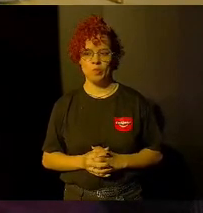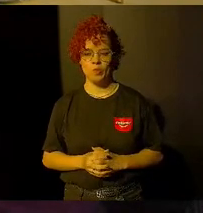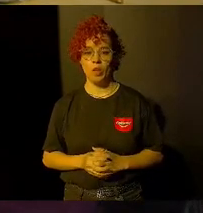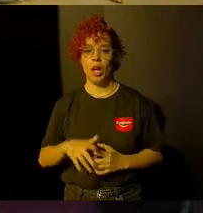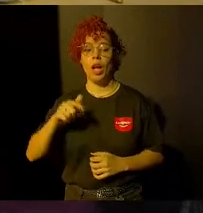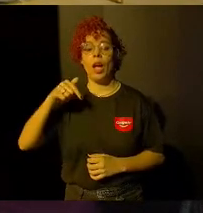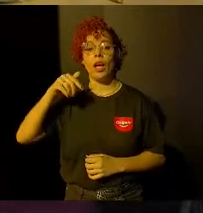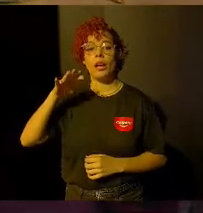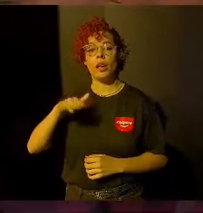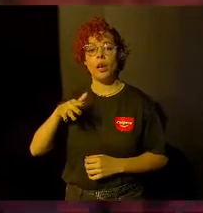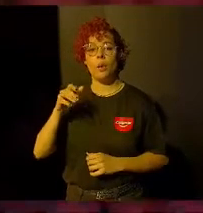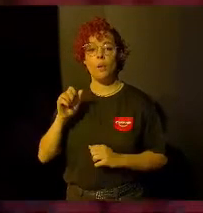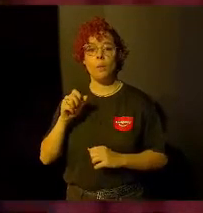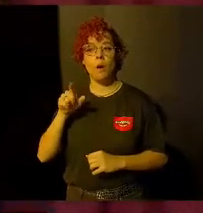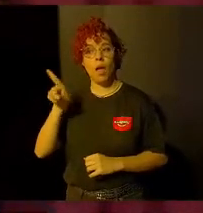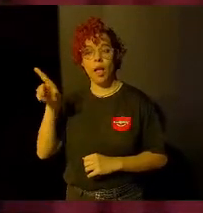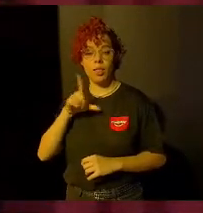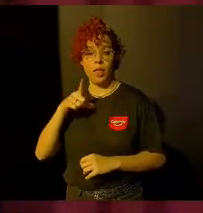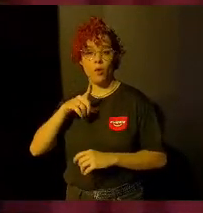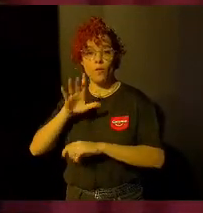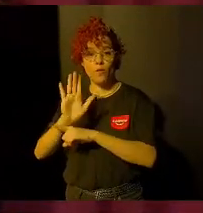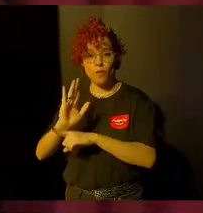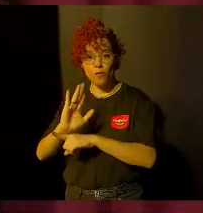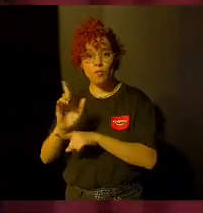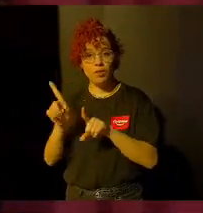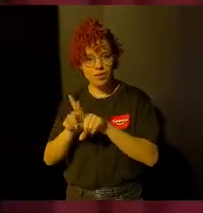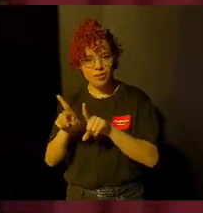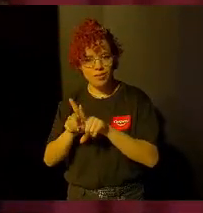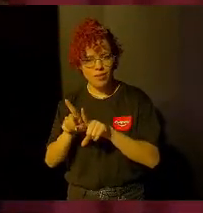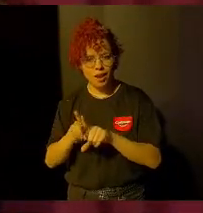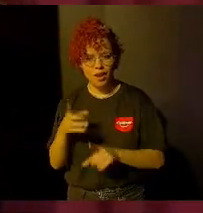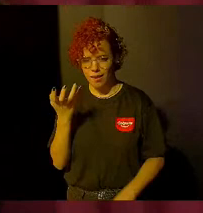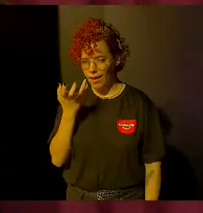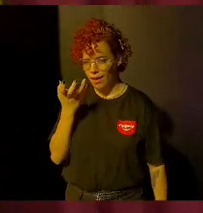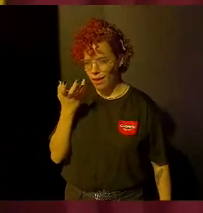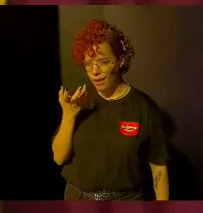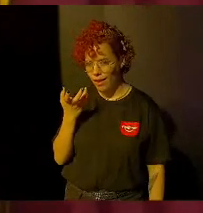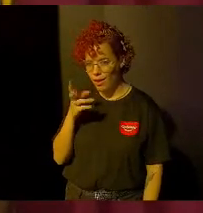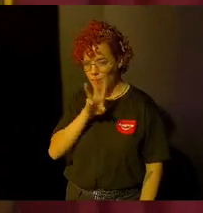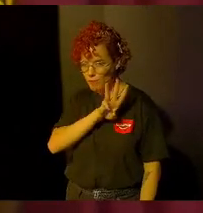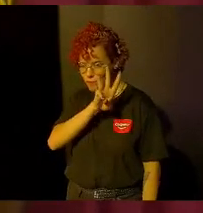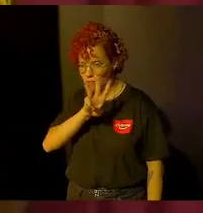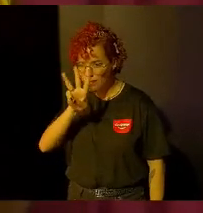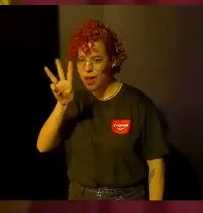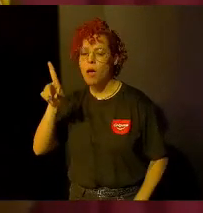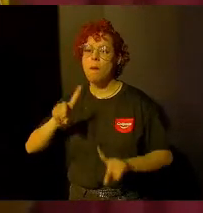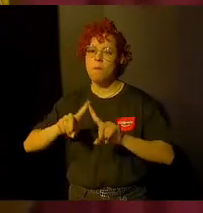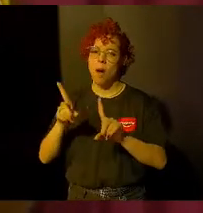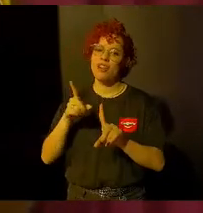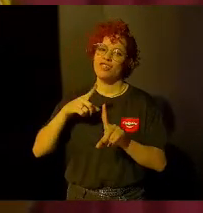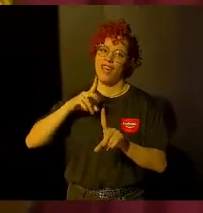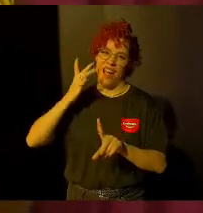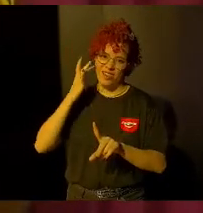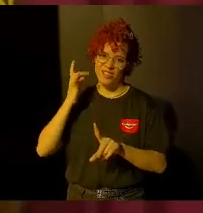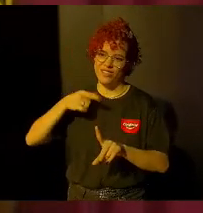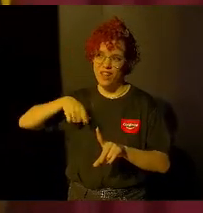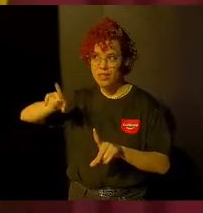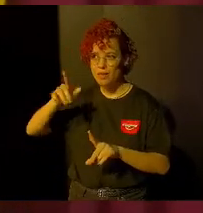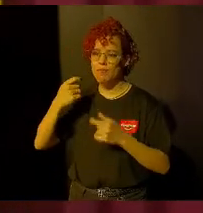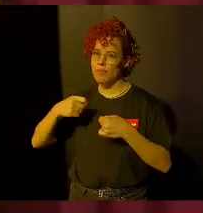ela fez um filme também eu tava querendo um link aí meio clandestino não consegui a gente vai ter que ir a São Paulo na Bienal